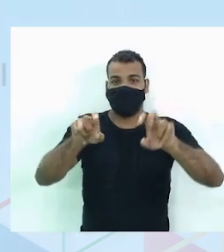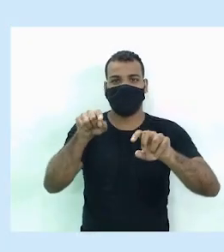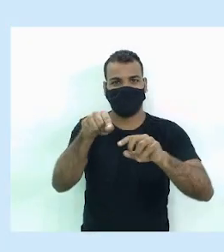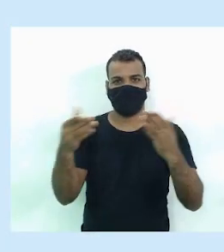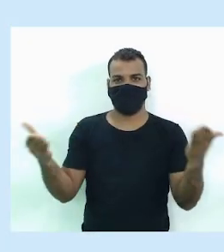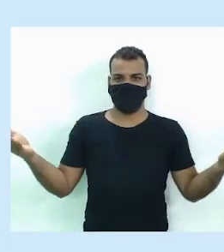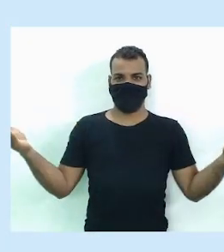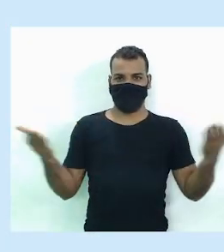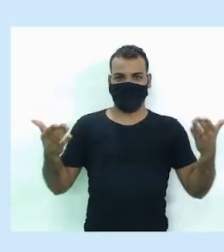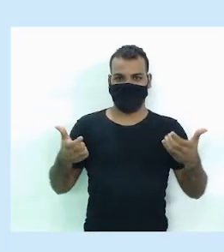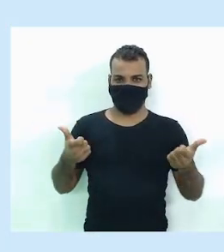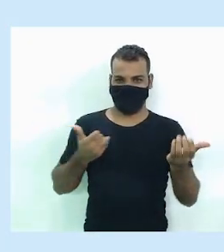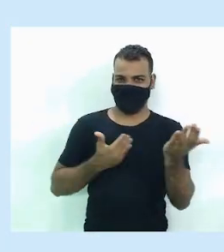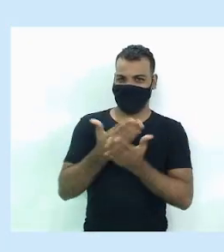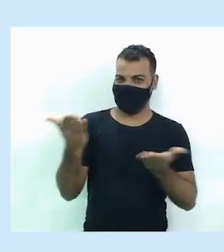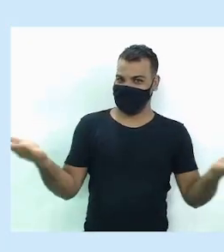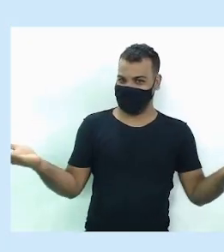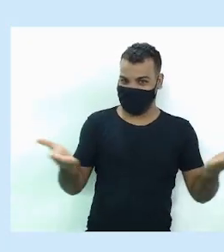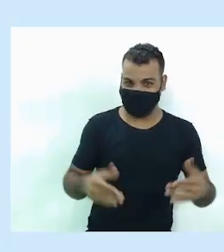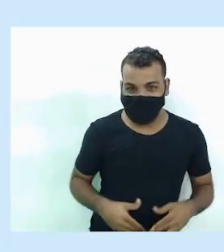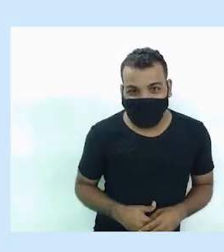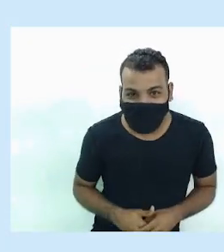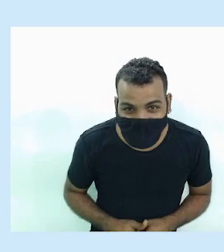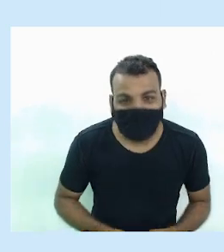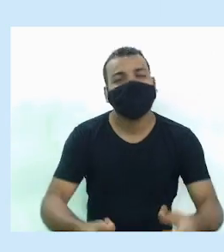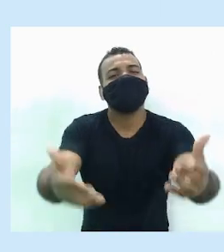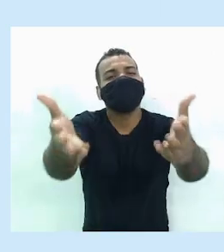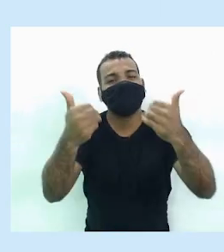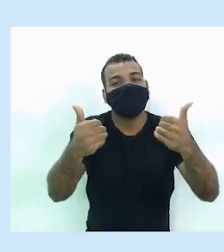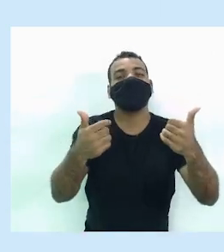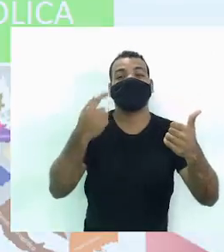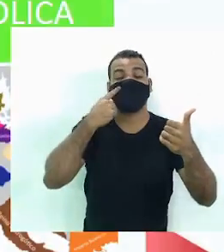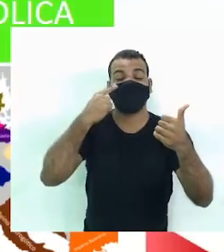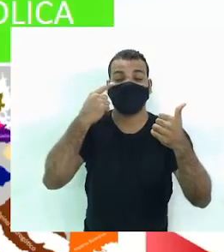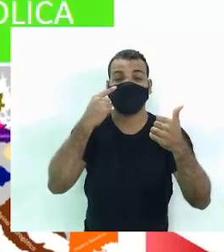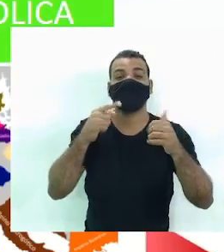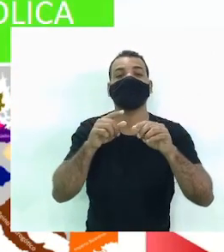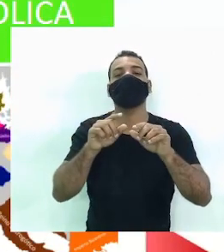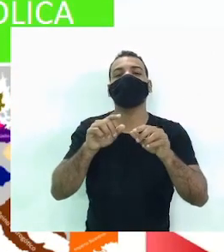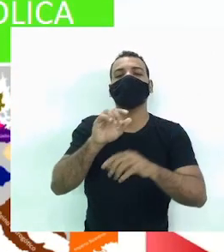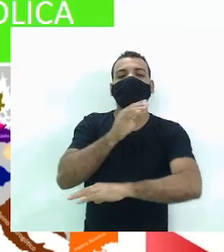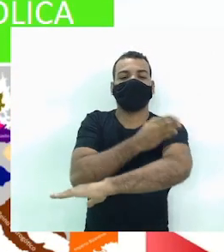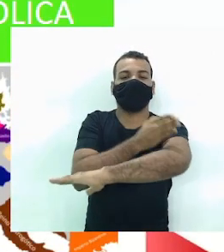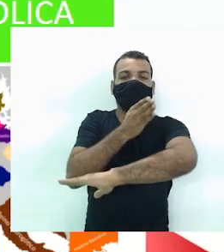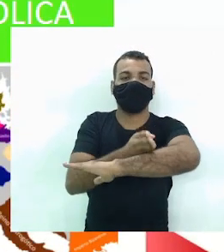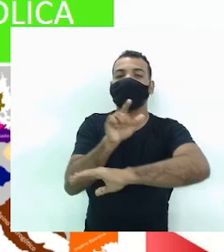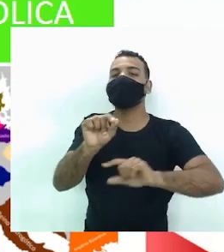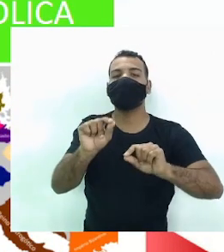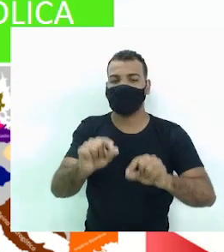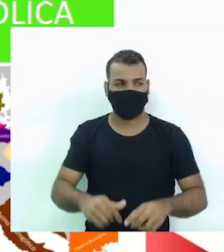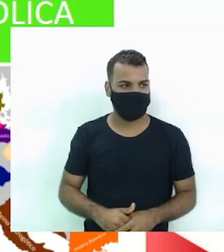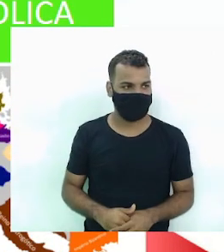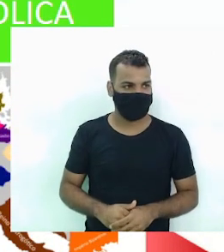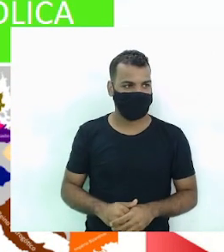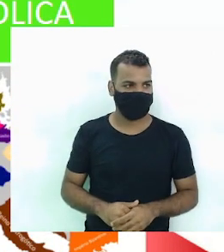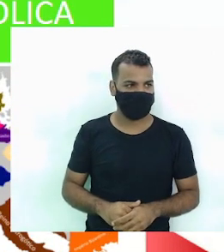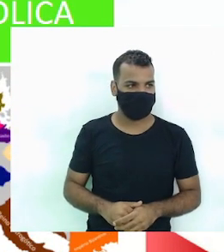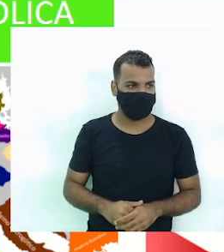você vai acompanhar agora. Vem comigo para a gente se ligar o que é Idade Média. Presta